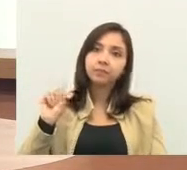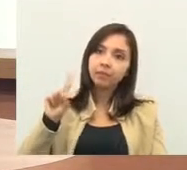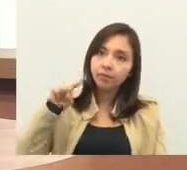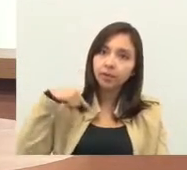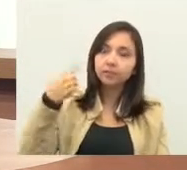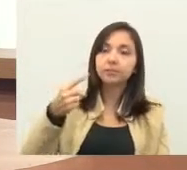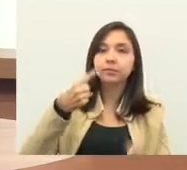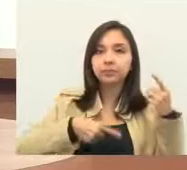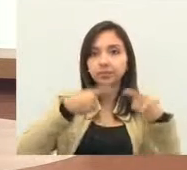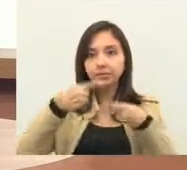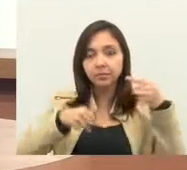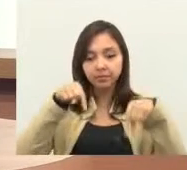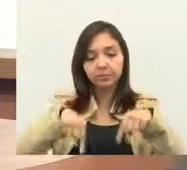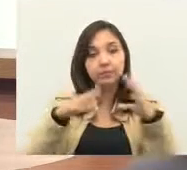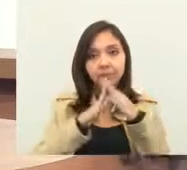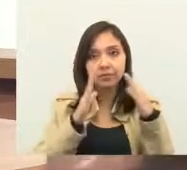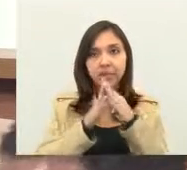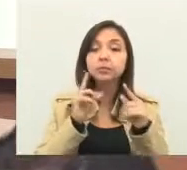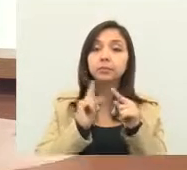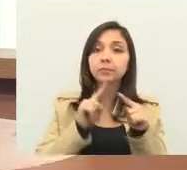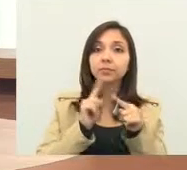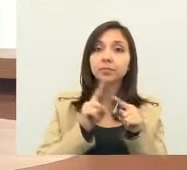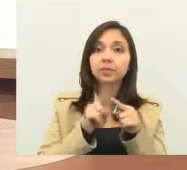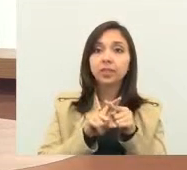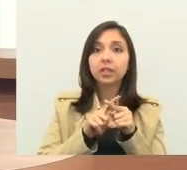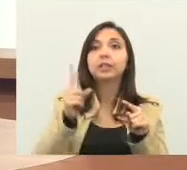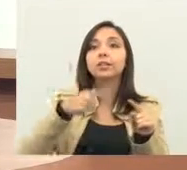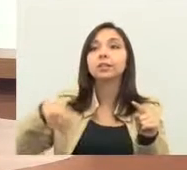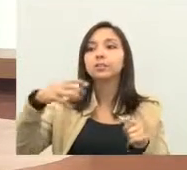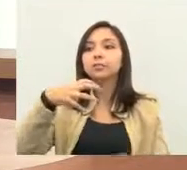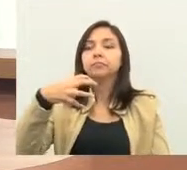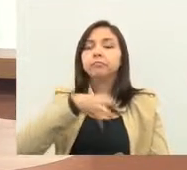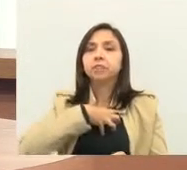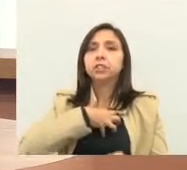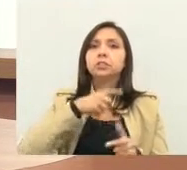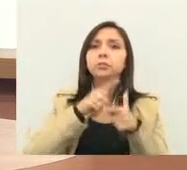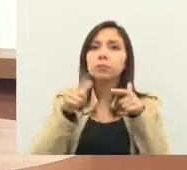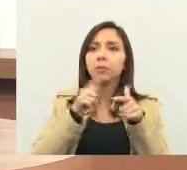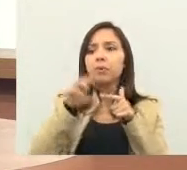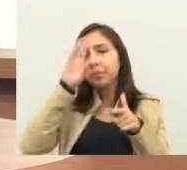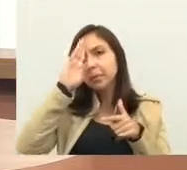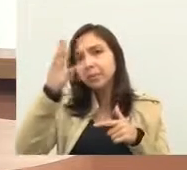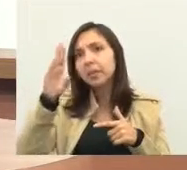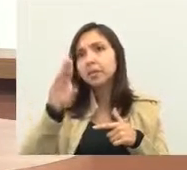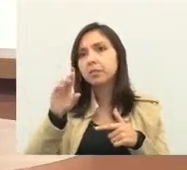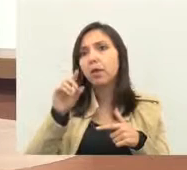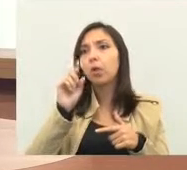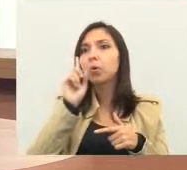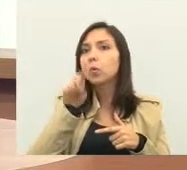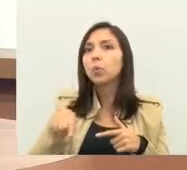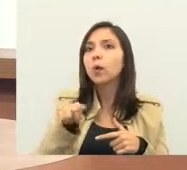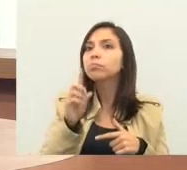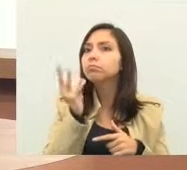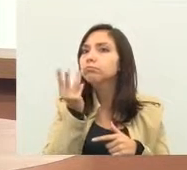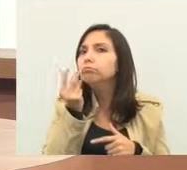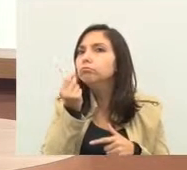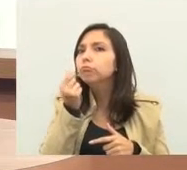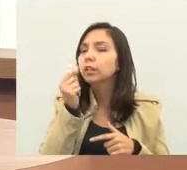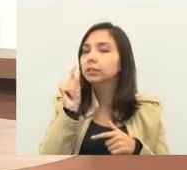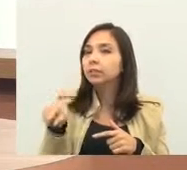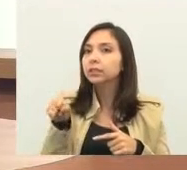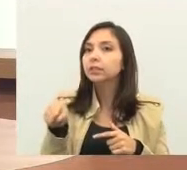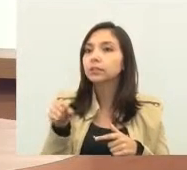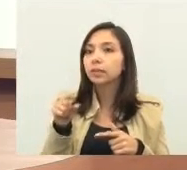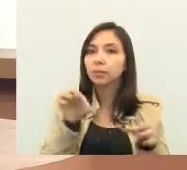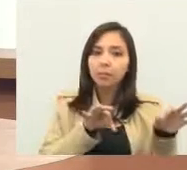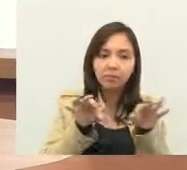debate que nós tivemos nesta casa, porque a gente sentia que o problema principal não estava na essência